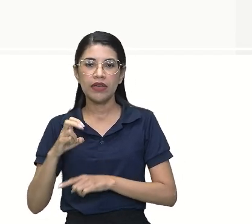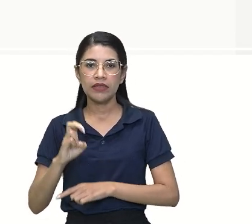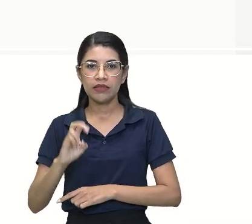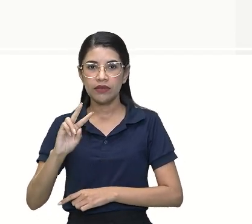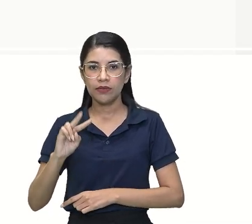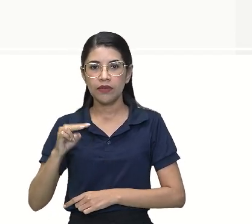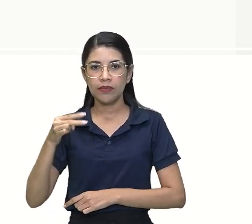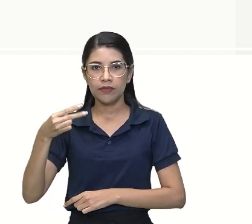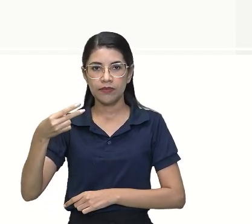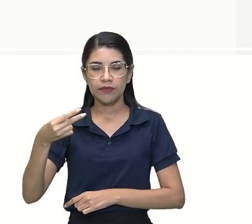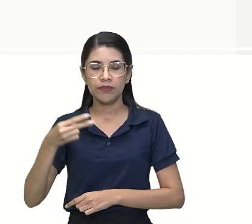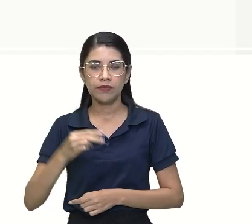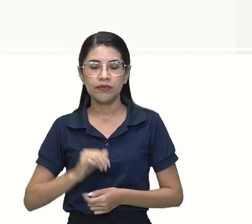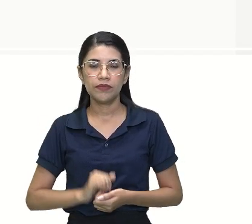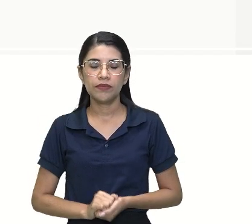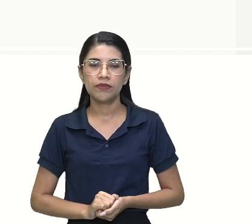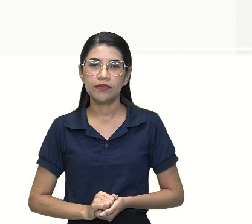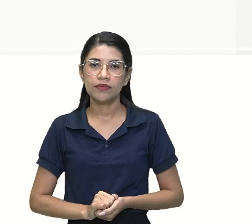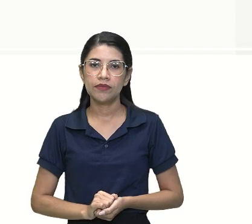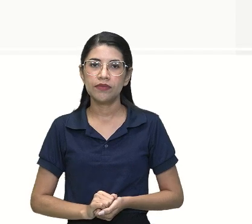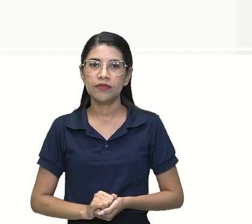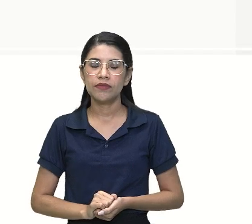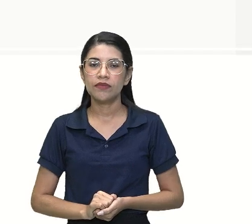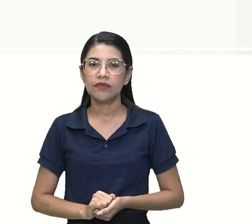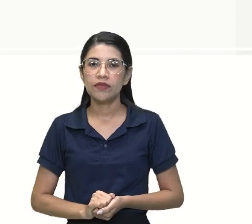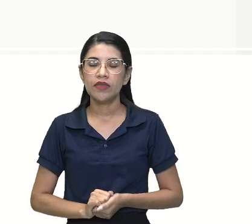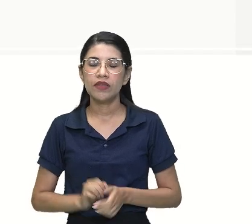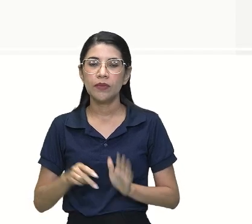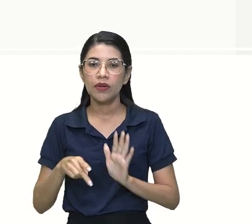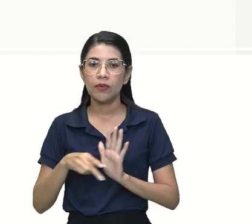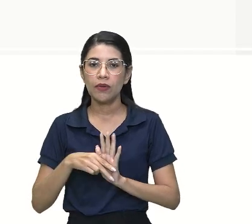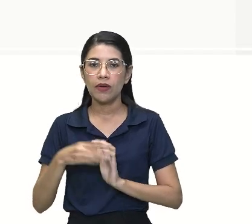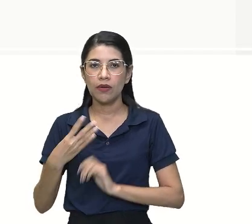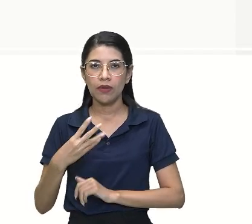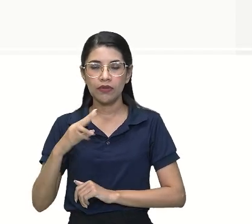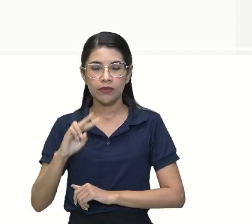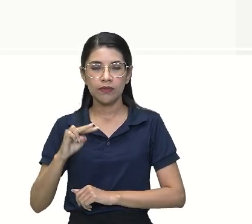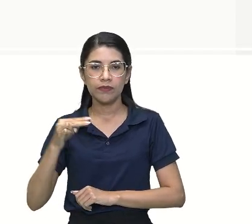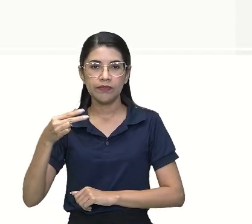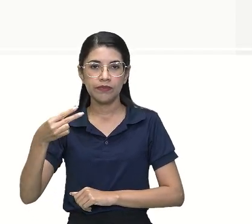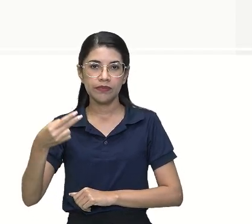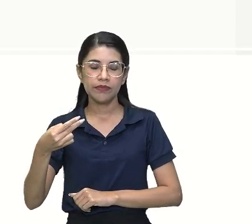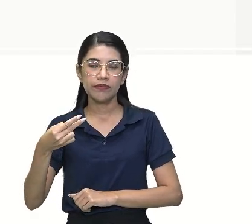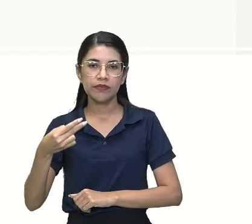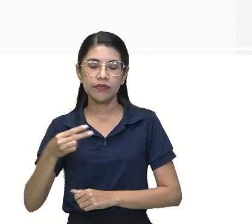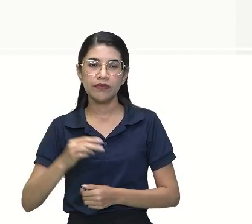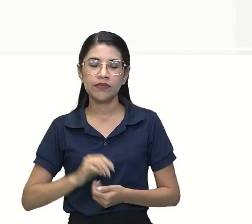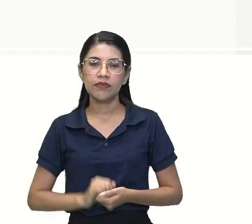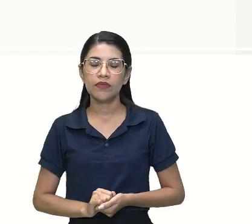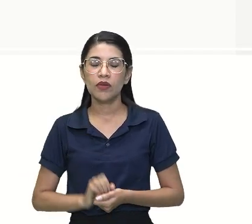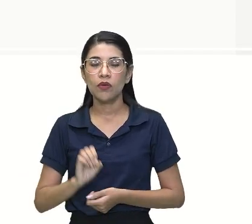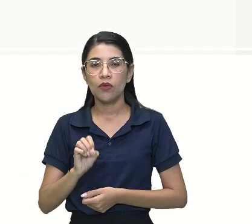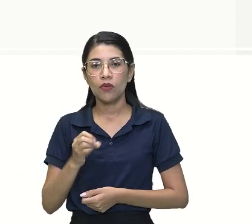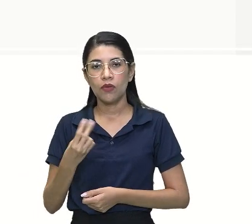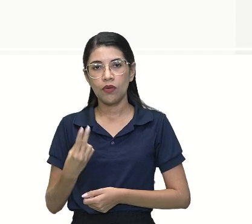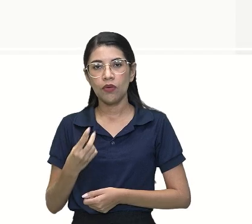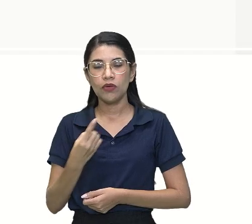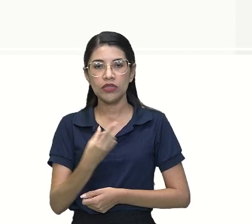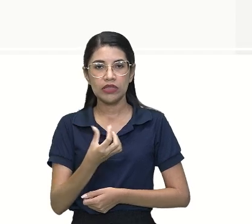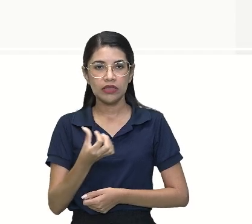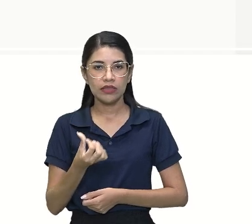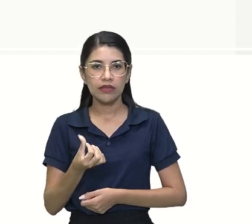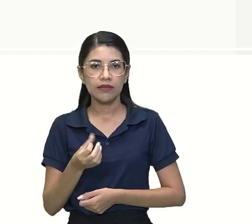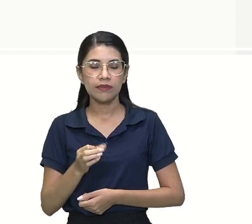do segundo termo. Tudo isso igual a 4 ao quadrado, né? Ou simplesmente 16,